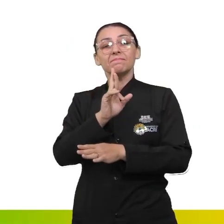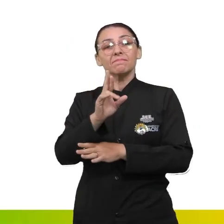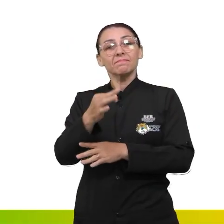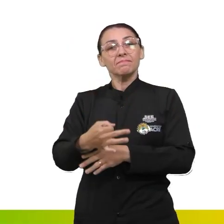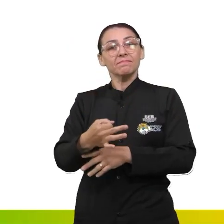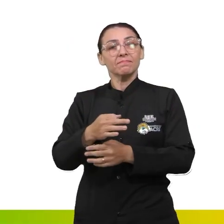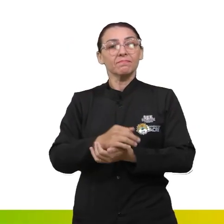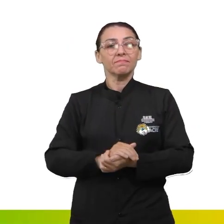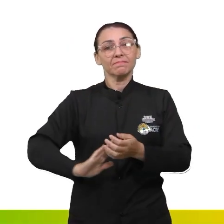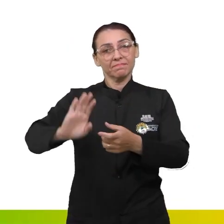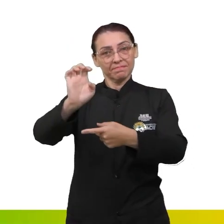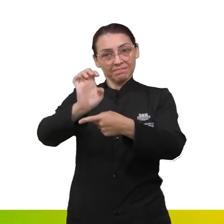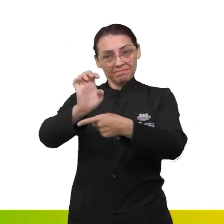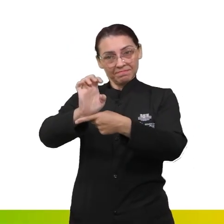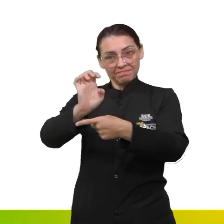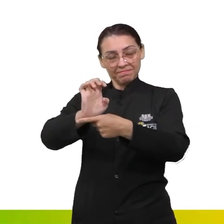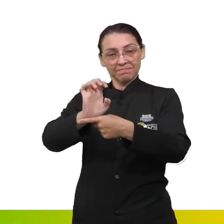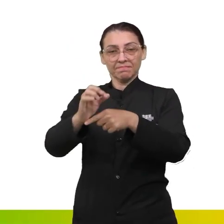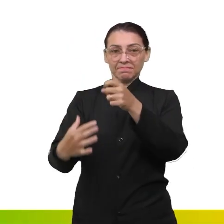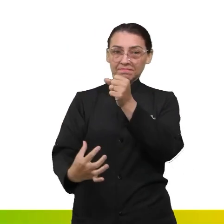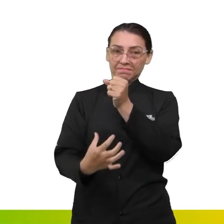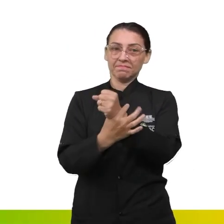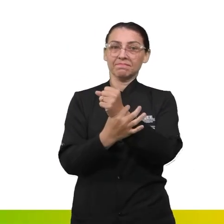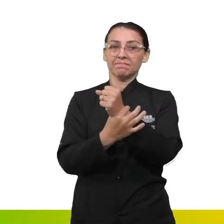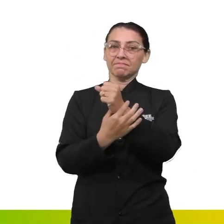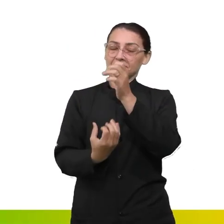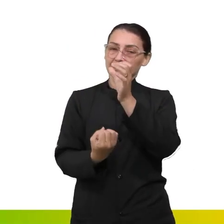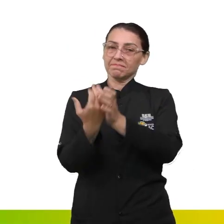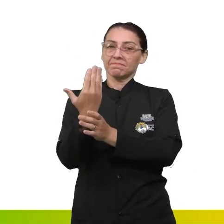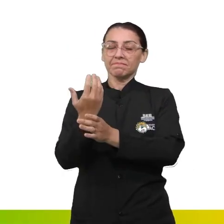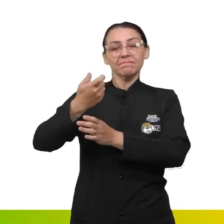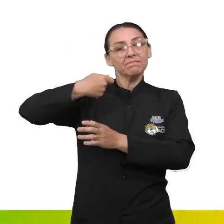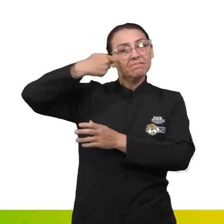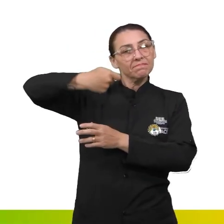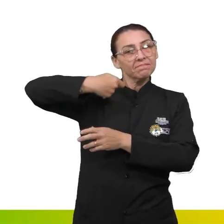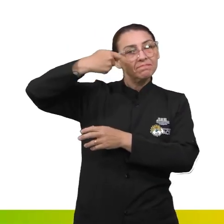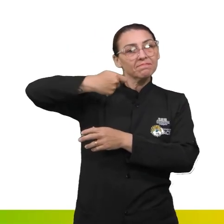correta é a alternativa E. Como eu falei para vocês,